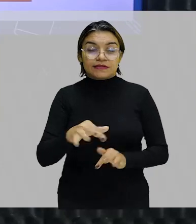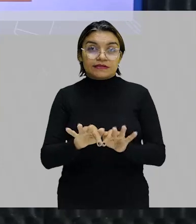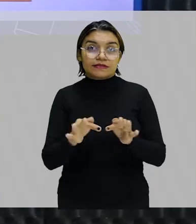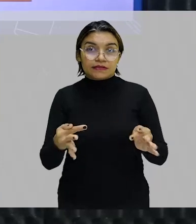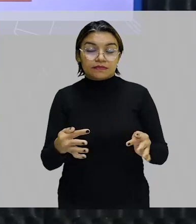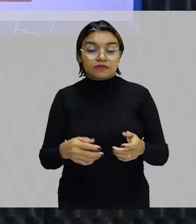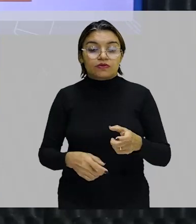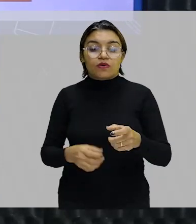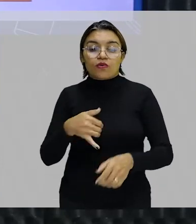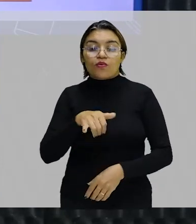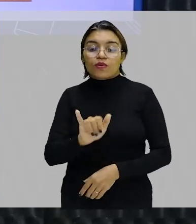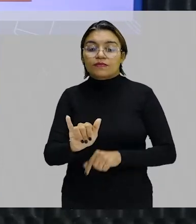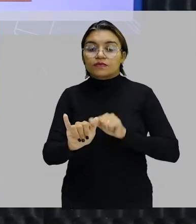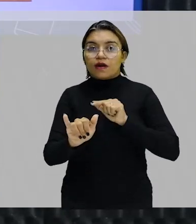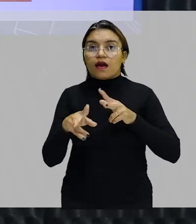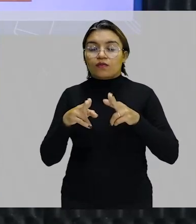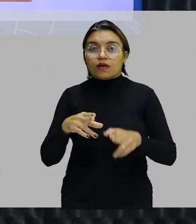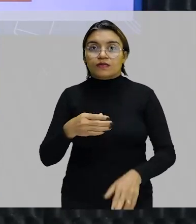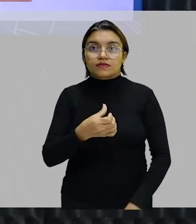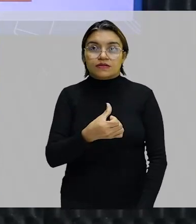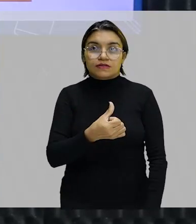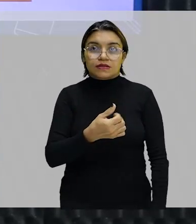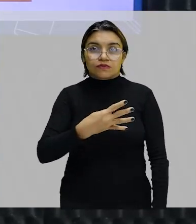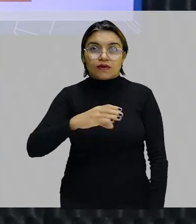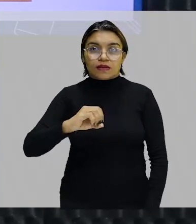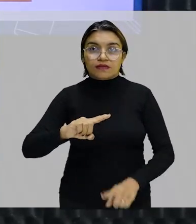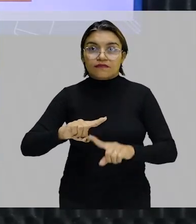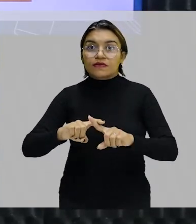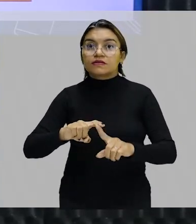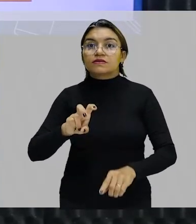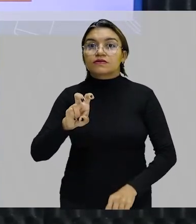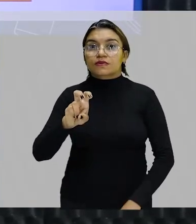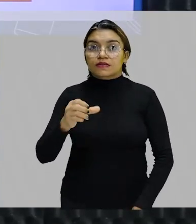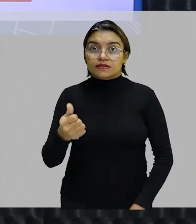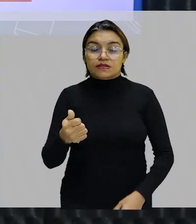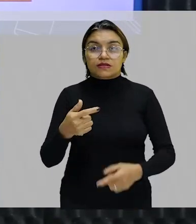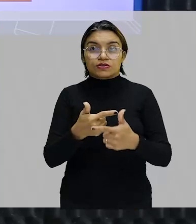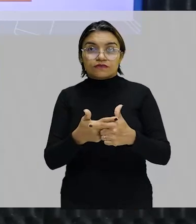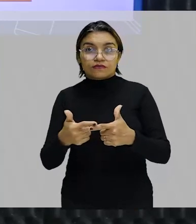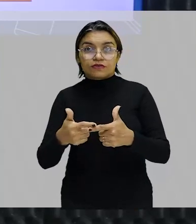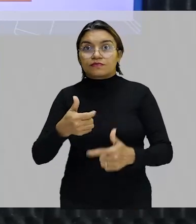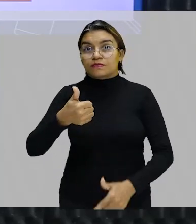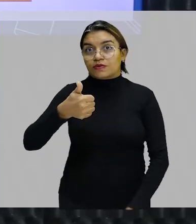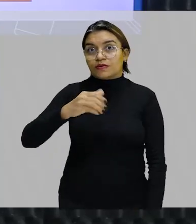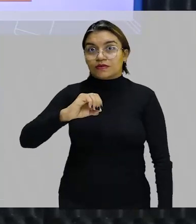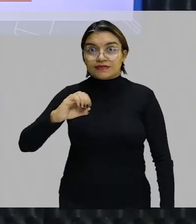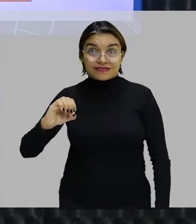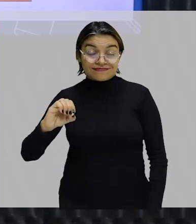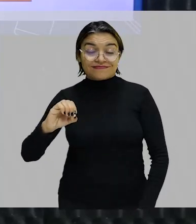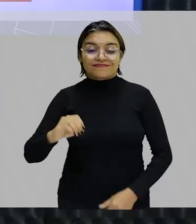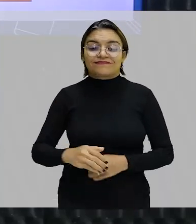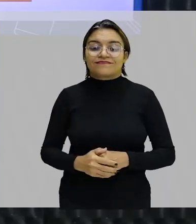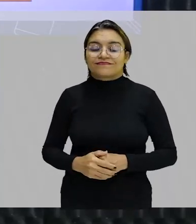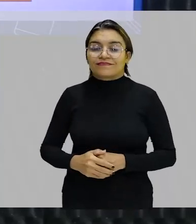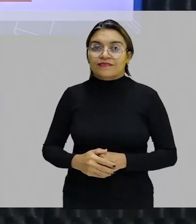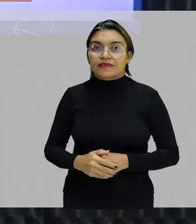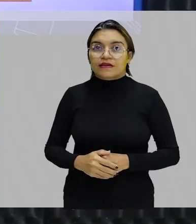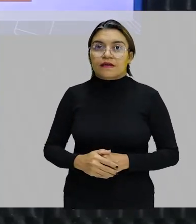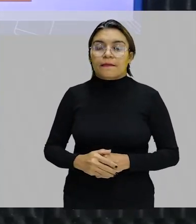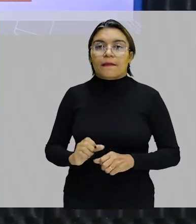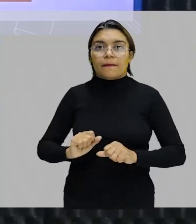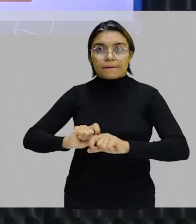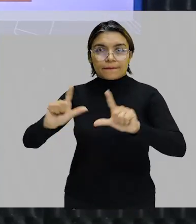Y? 640 vezes 56 dividido por 100, ok? Você pode agora printar